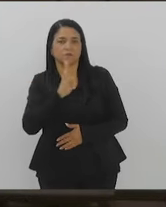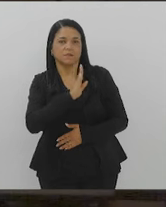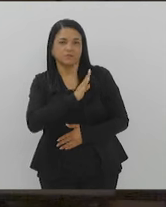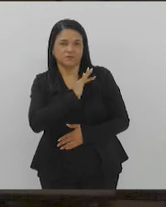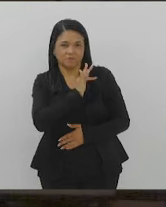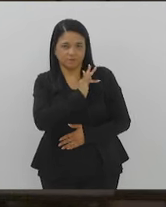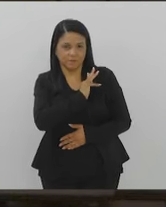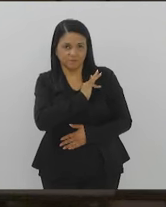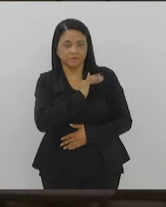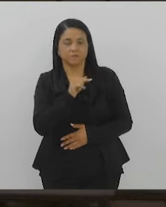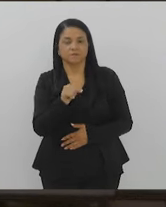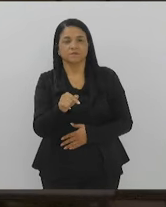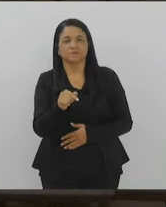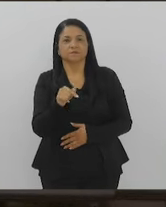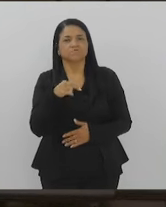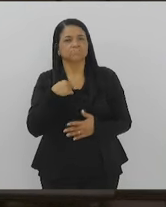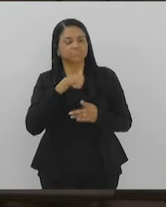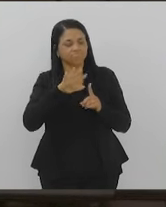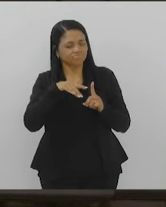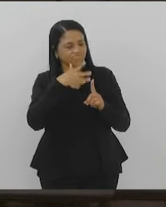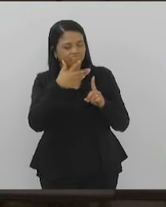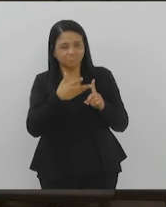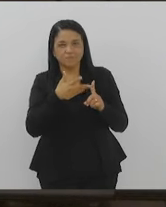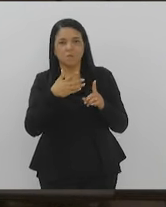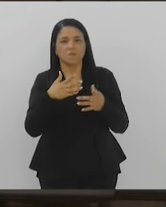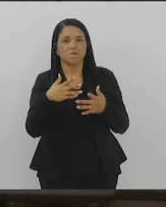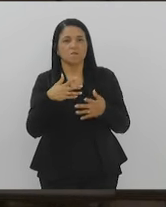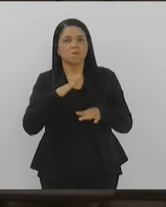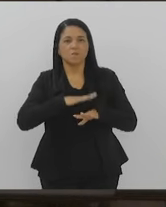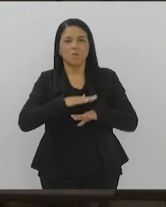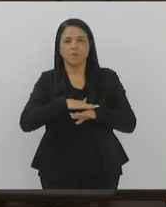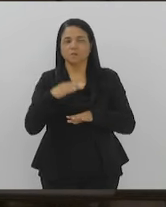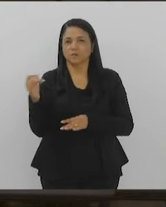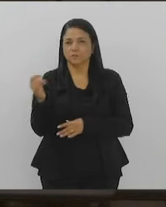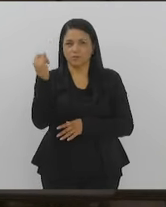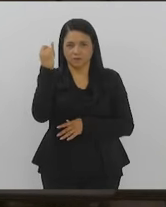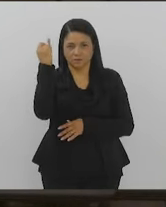prestigiando aqui esse momento tão importante para todos nós.